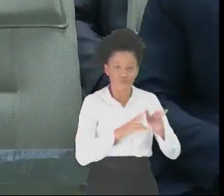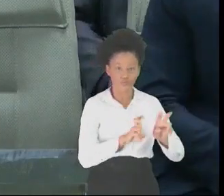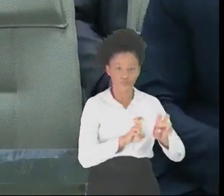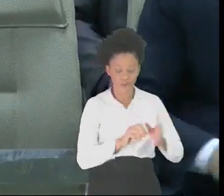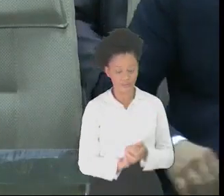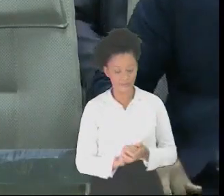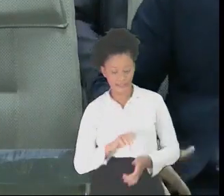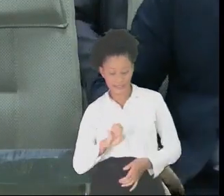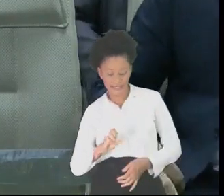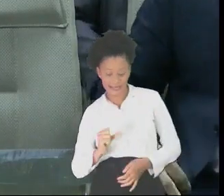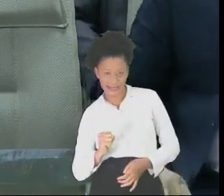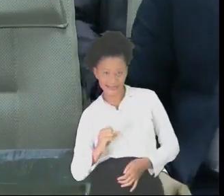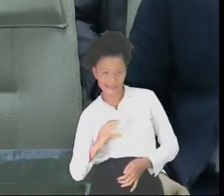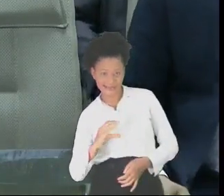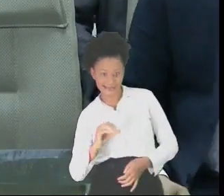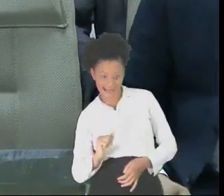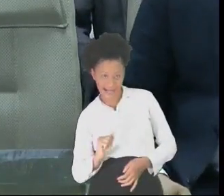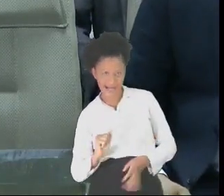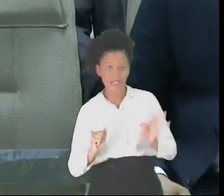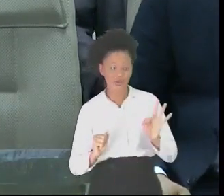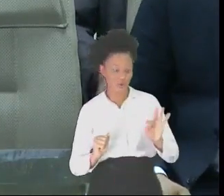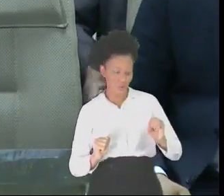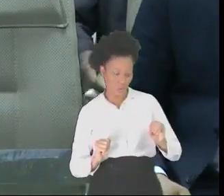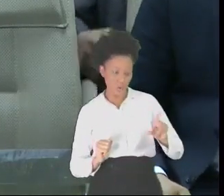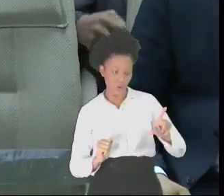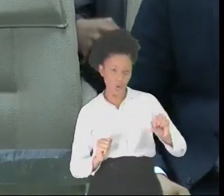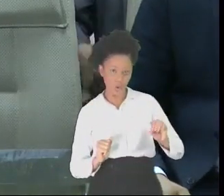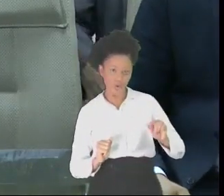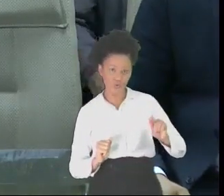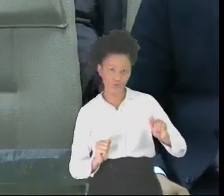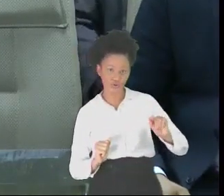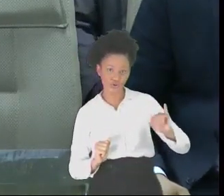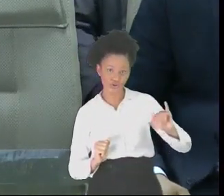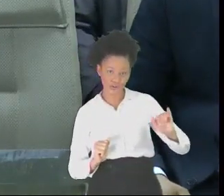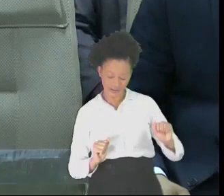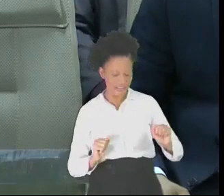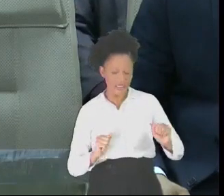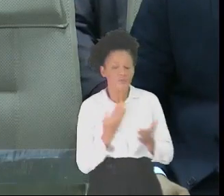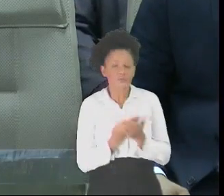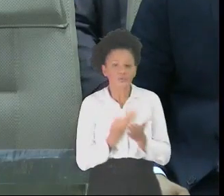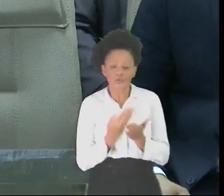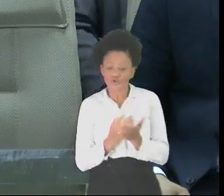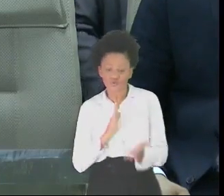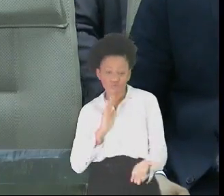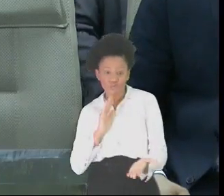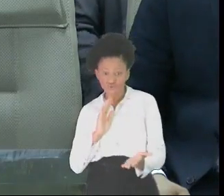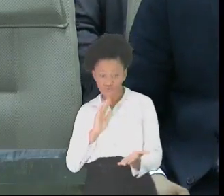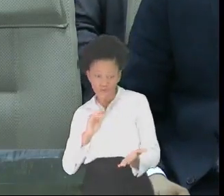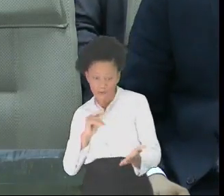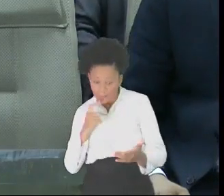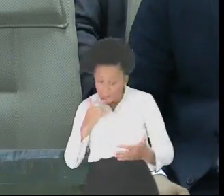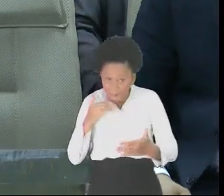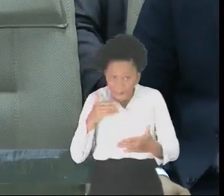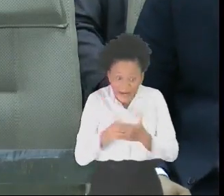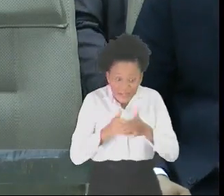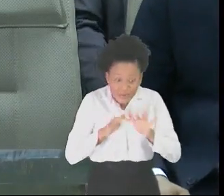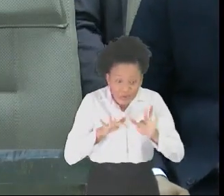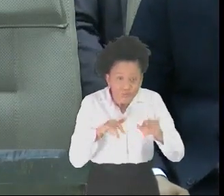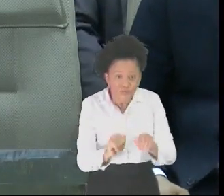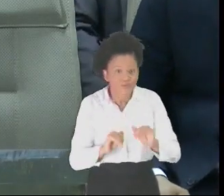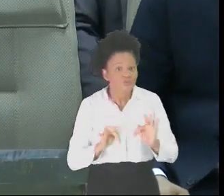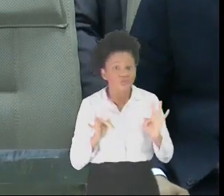escatologia é o estudo do que vai acontecer nos últimos tempos. As últimas coisas. Tudo que